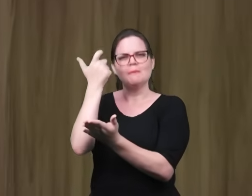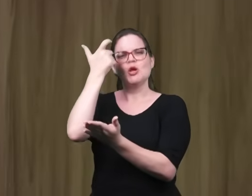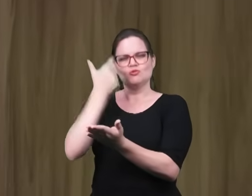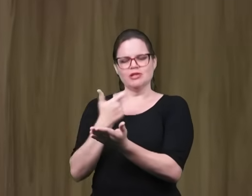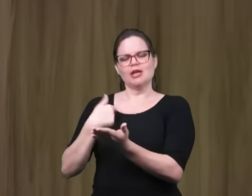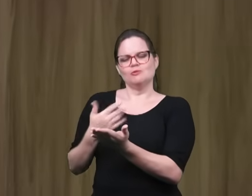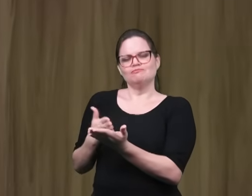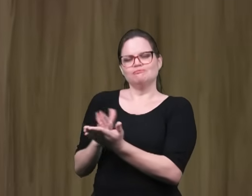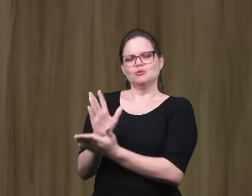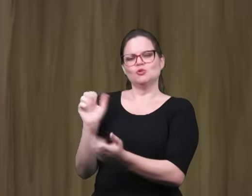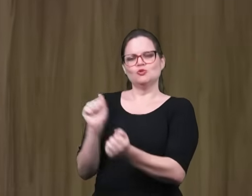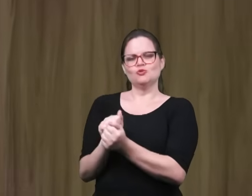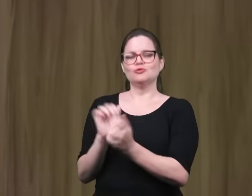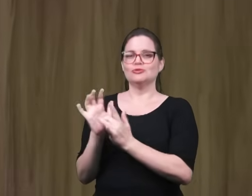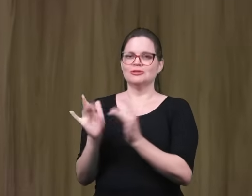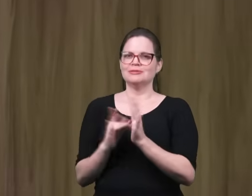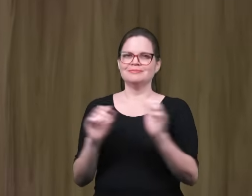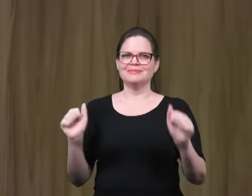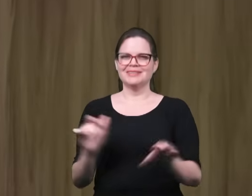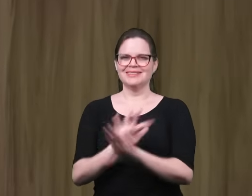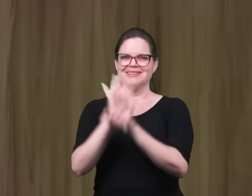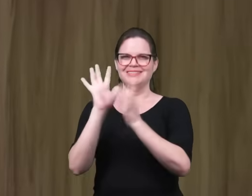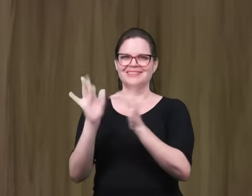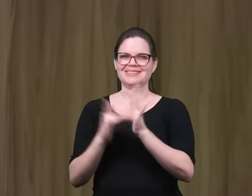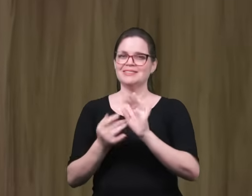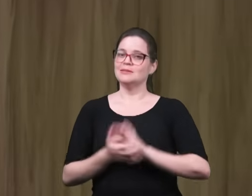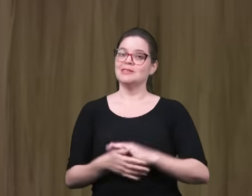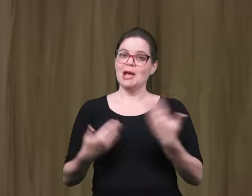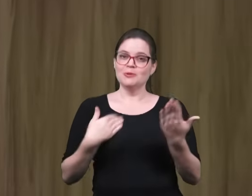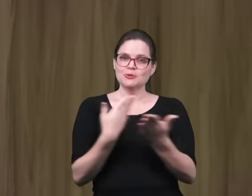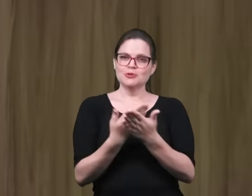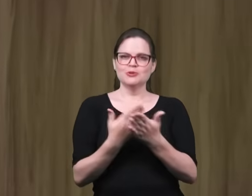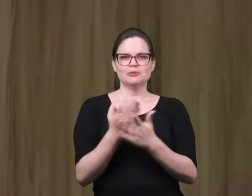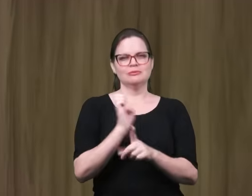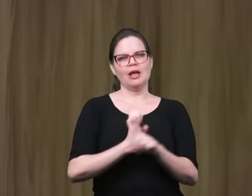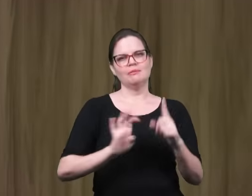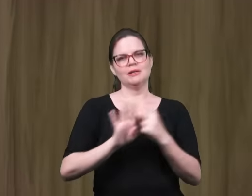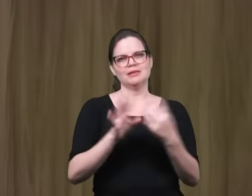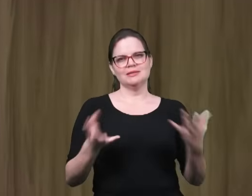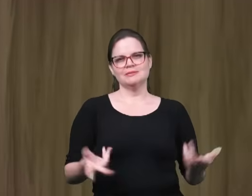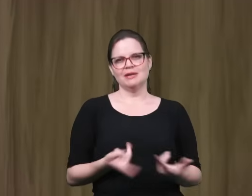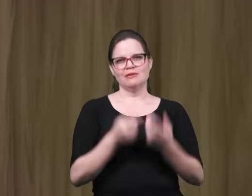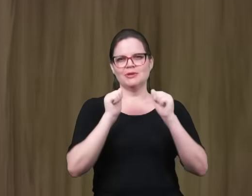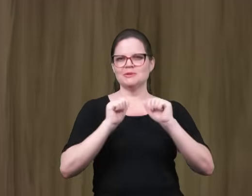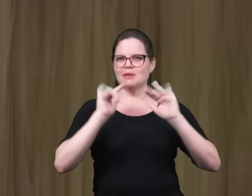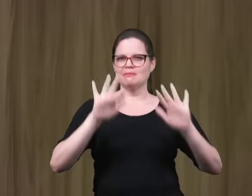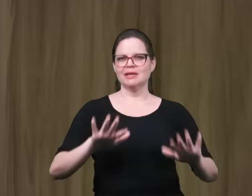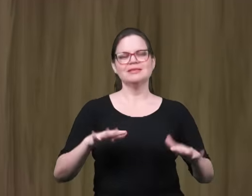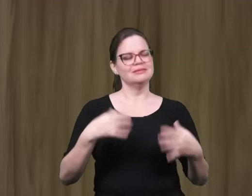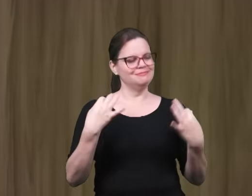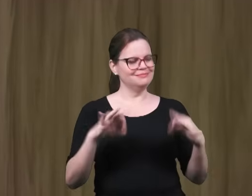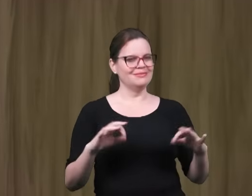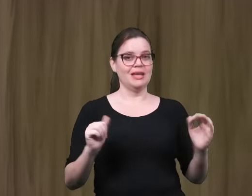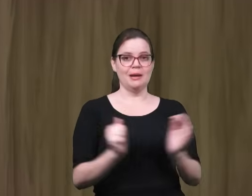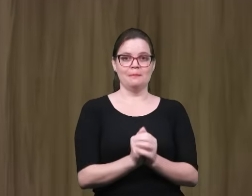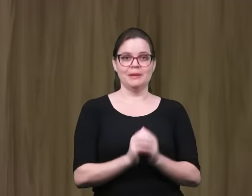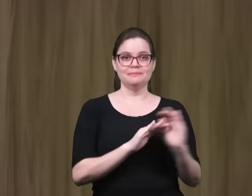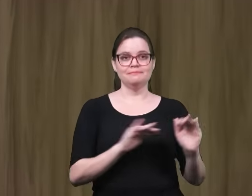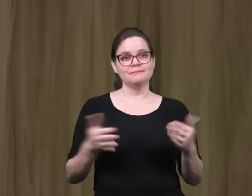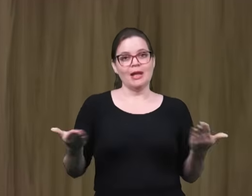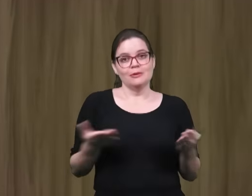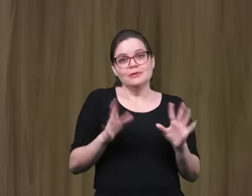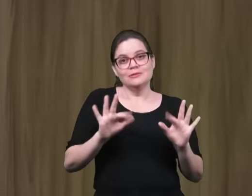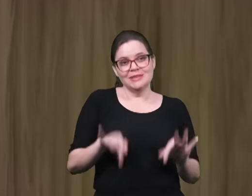caminho. Amém. Glória a Jesus por isso. Tem sido uma bênção a Escola Bíblica Dominical, né? Ah, maravilhosa. Amém. Glória a Jesus. Bom, a gente precisa